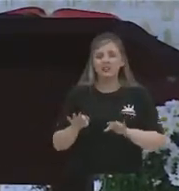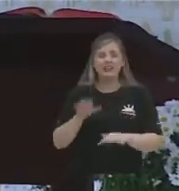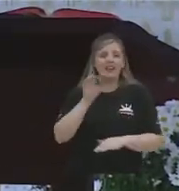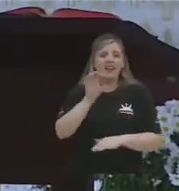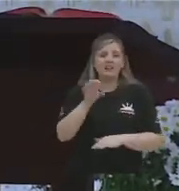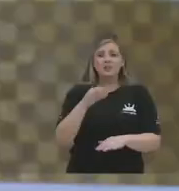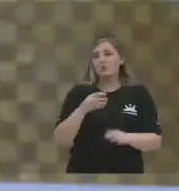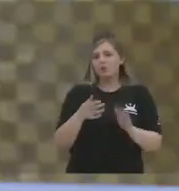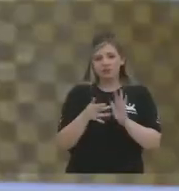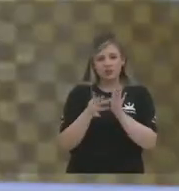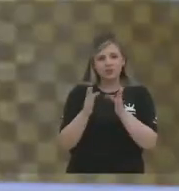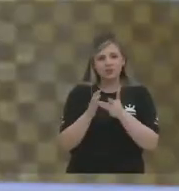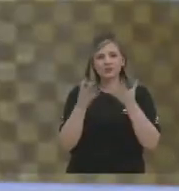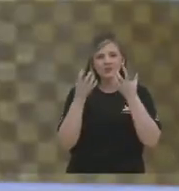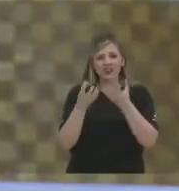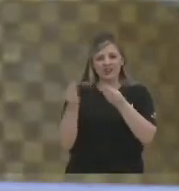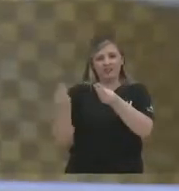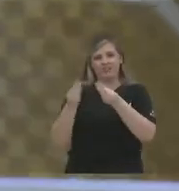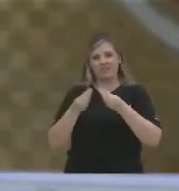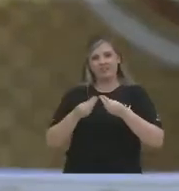dar.